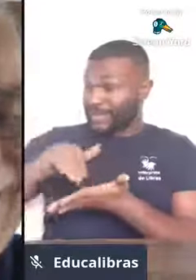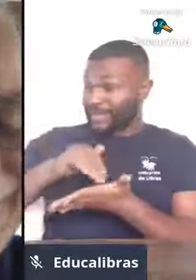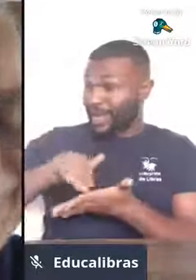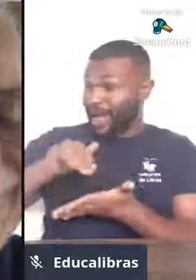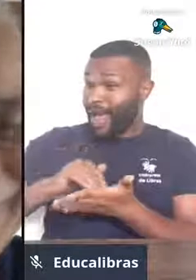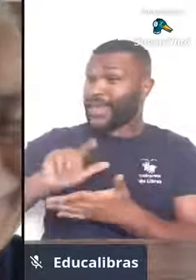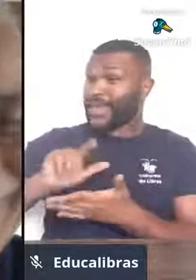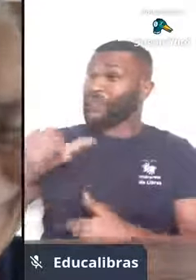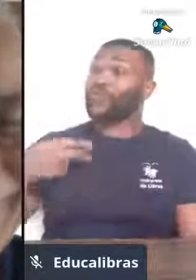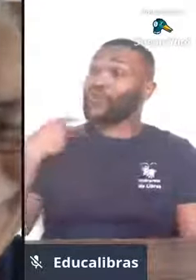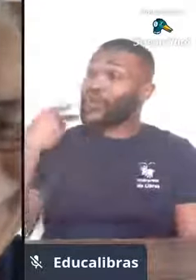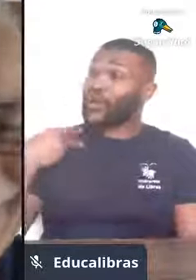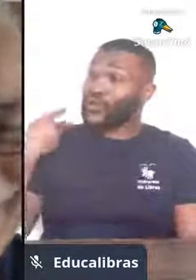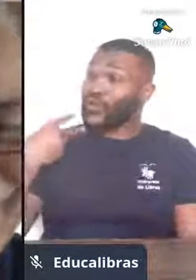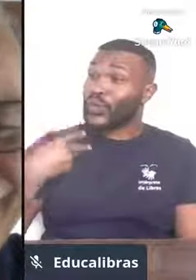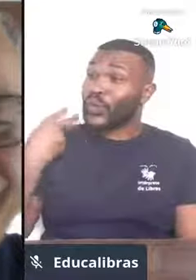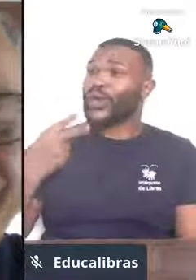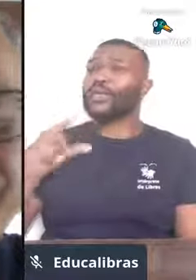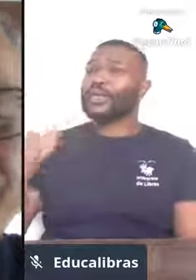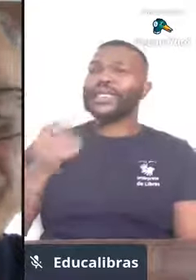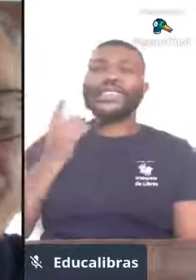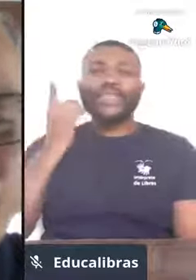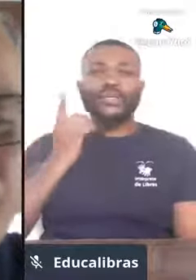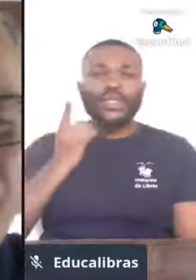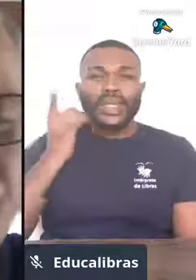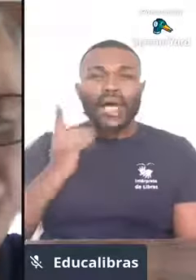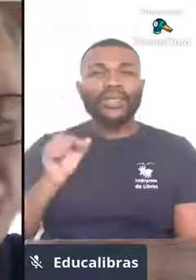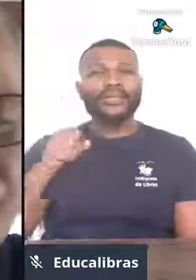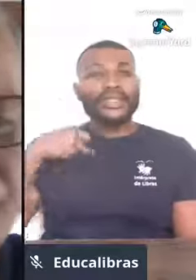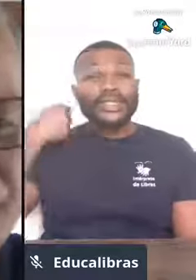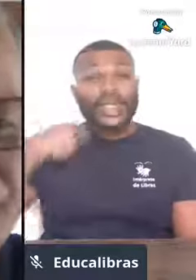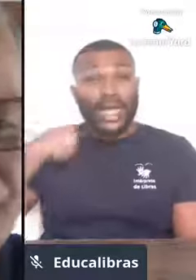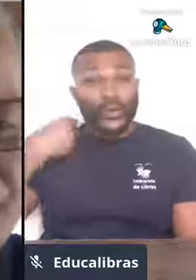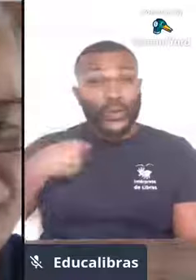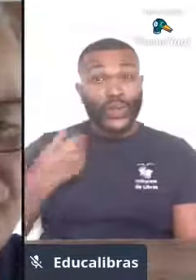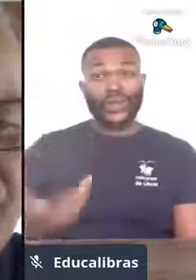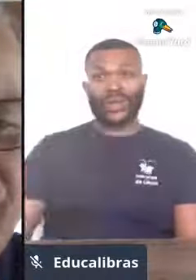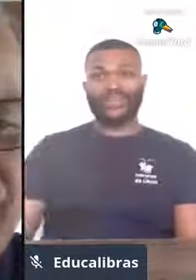vereadora, deputada, senadora.